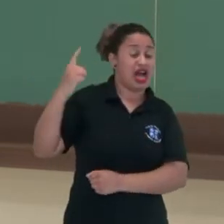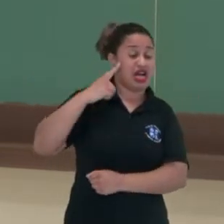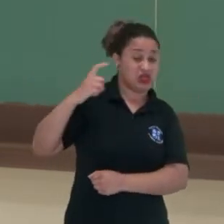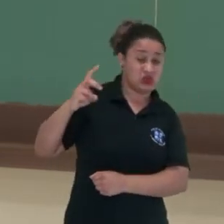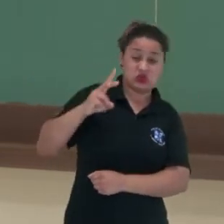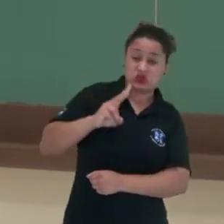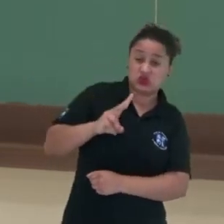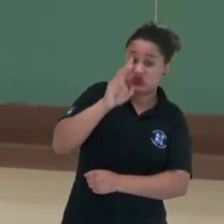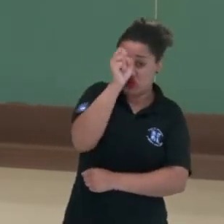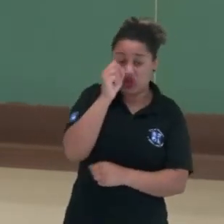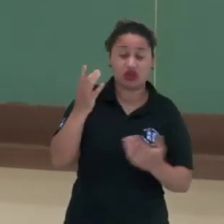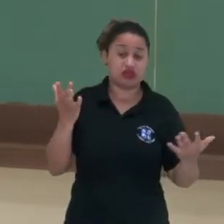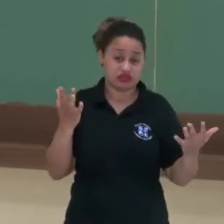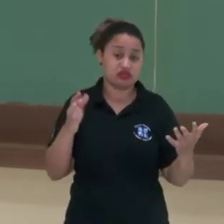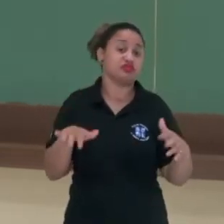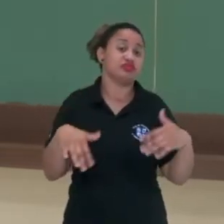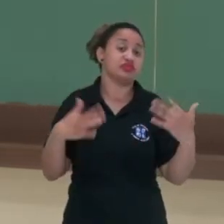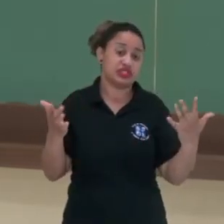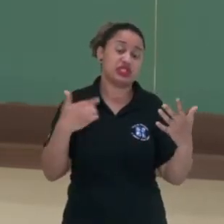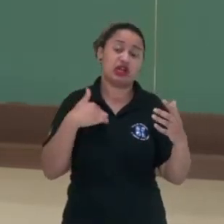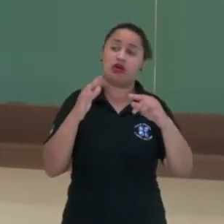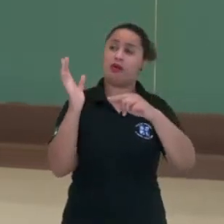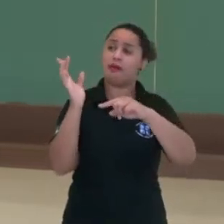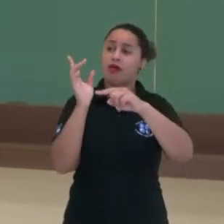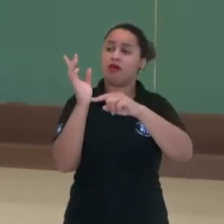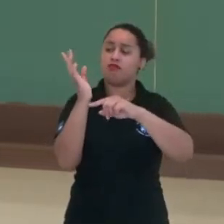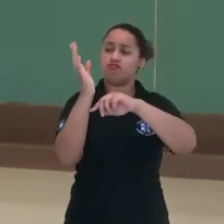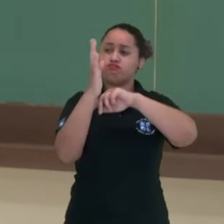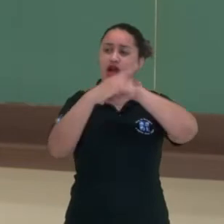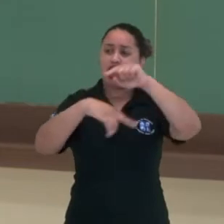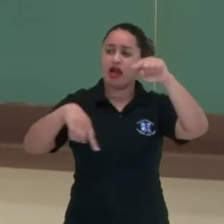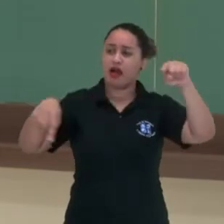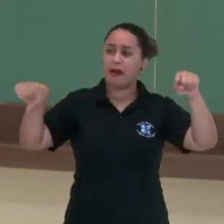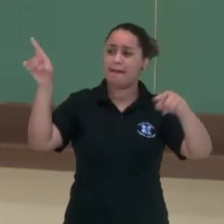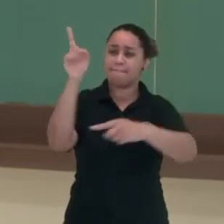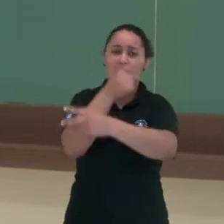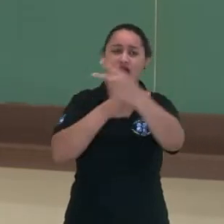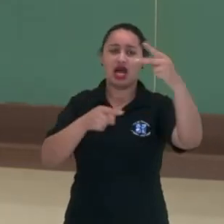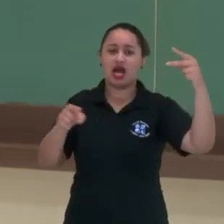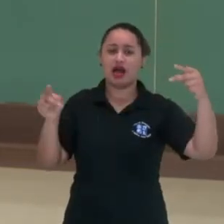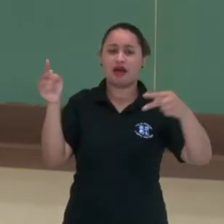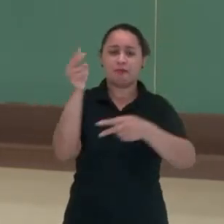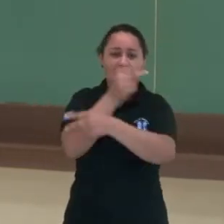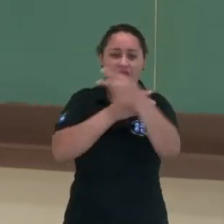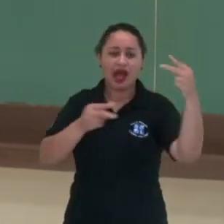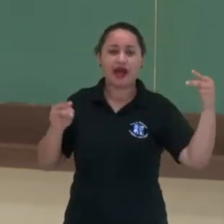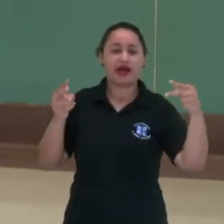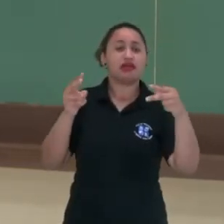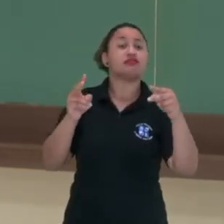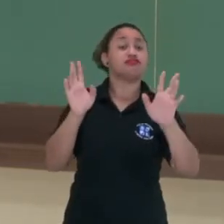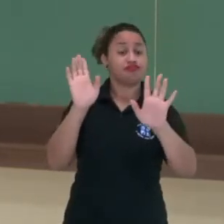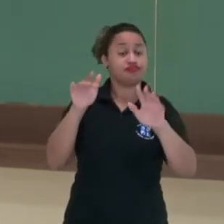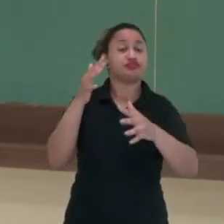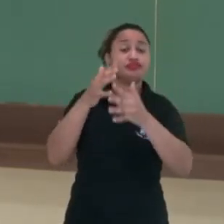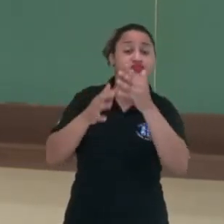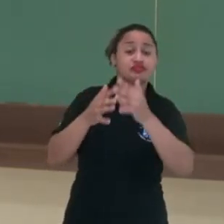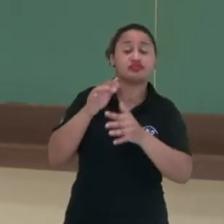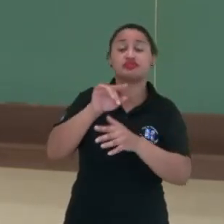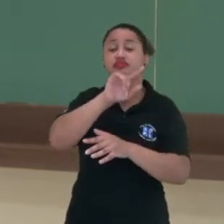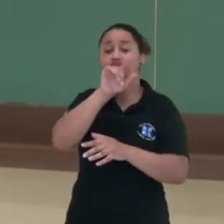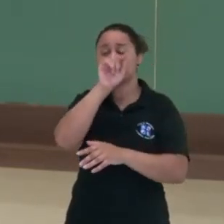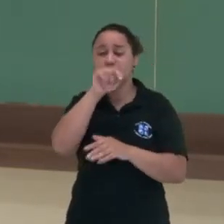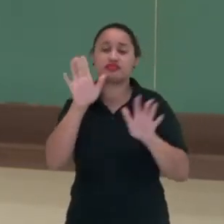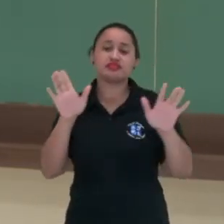grande. Essas pás girando, elas também vão produzir o vento. Então vai atrapalhar principalmente as